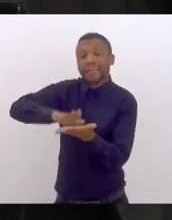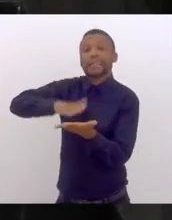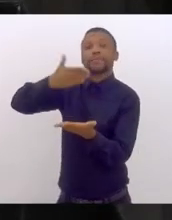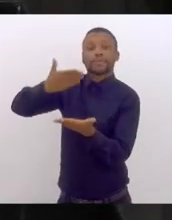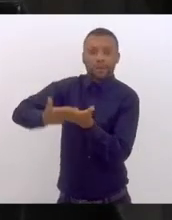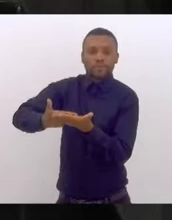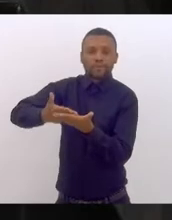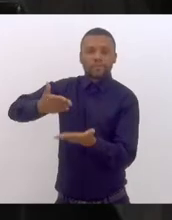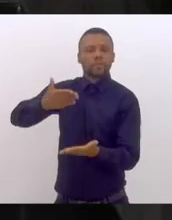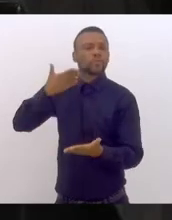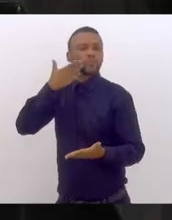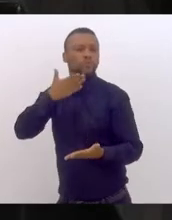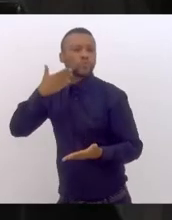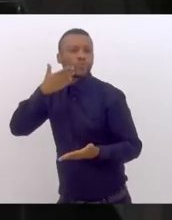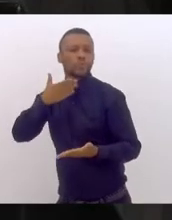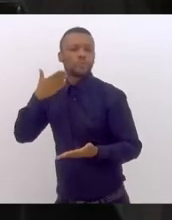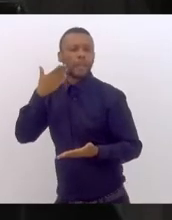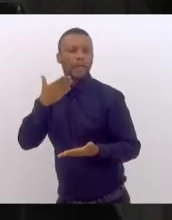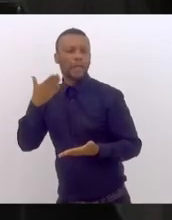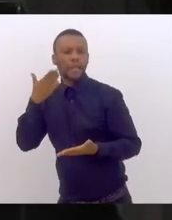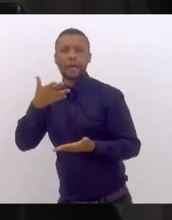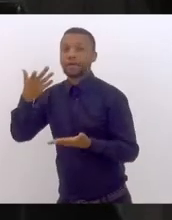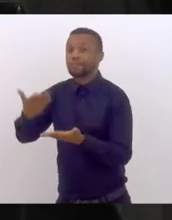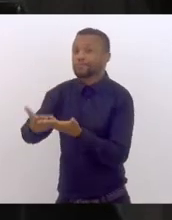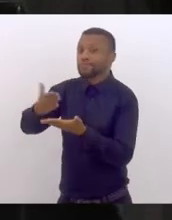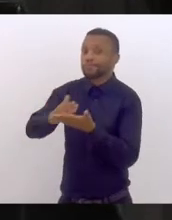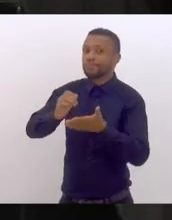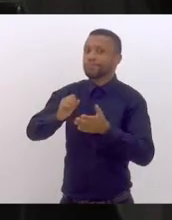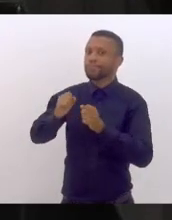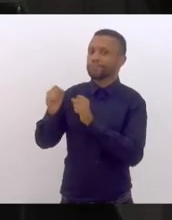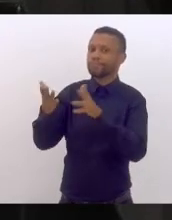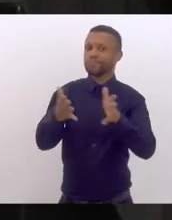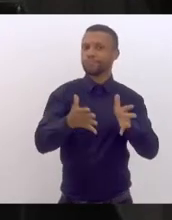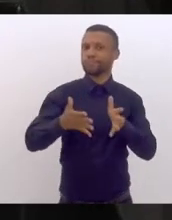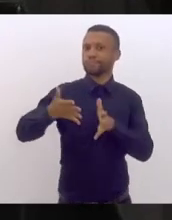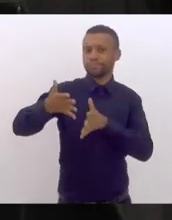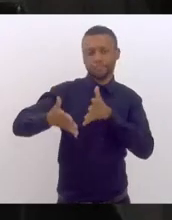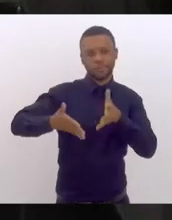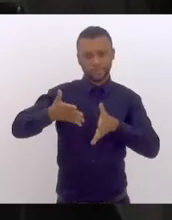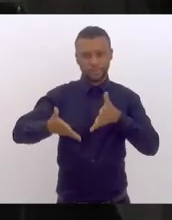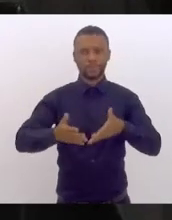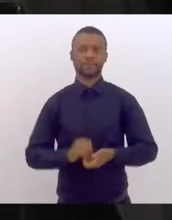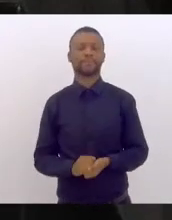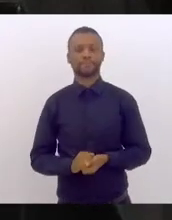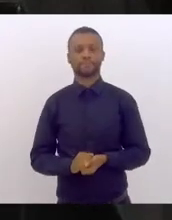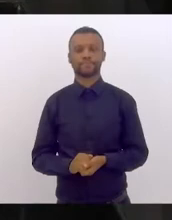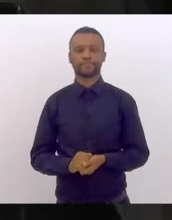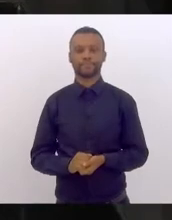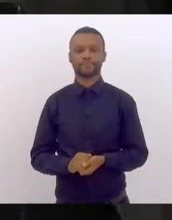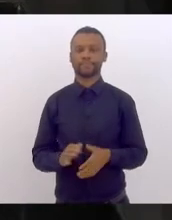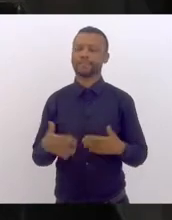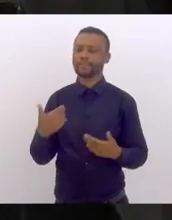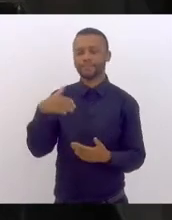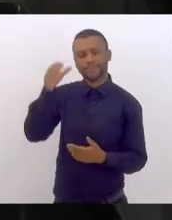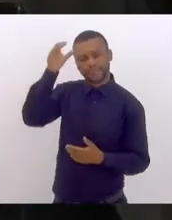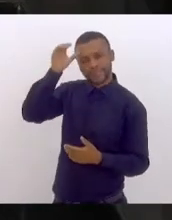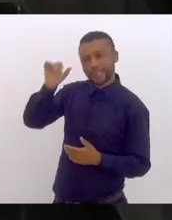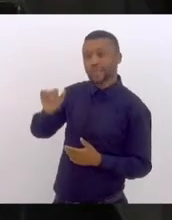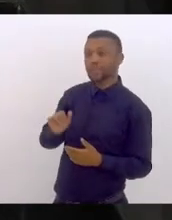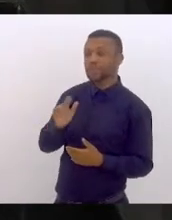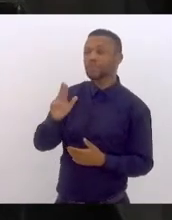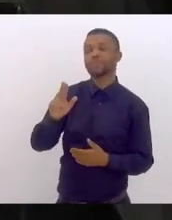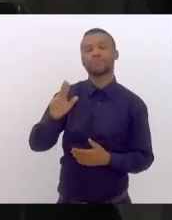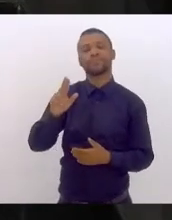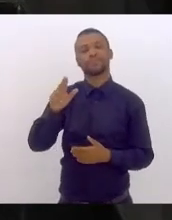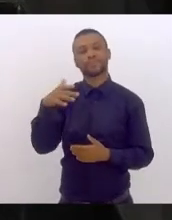dos nossos discursos em língua brasileira de sinais o deputado a tia Ju eu quero hoje